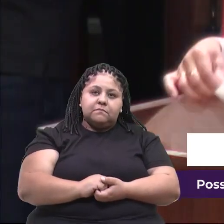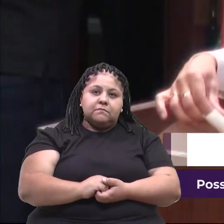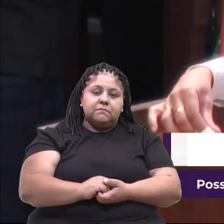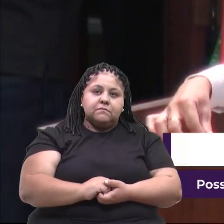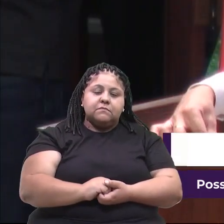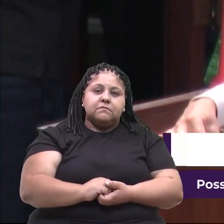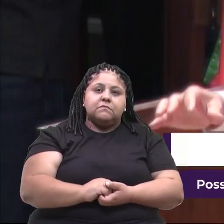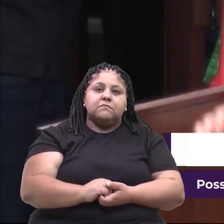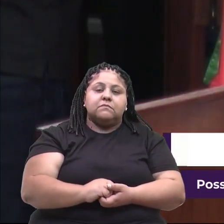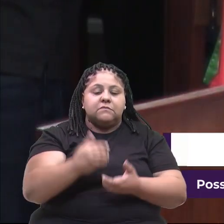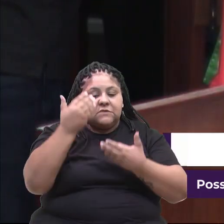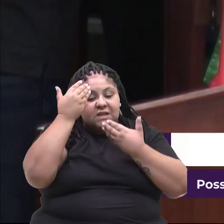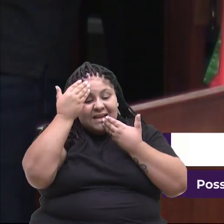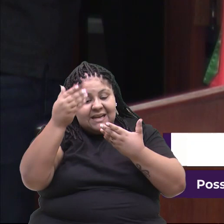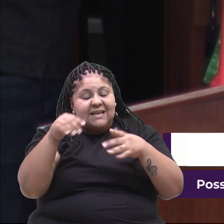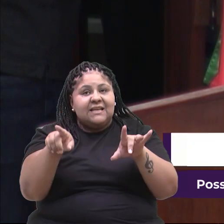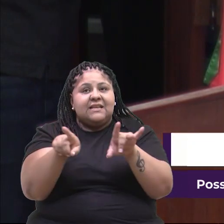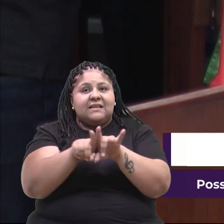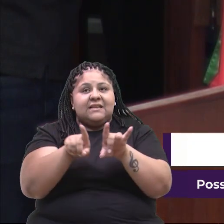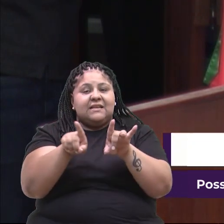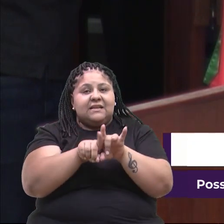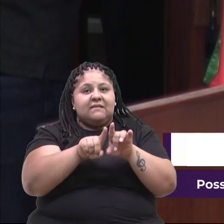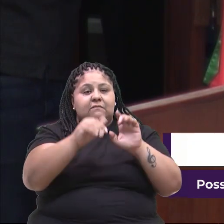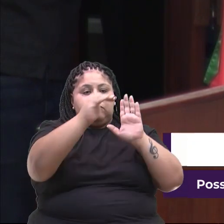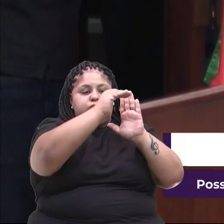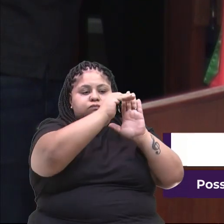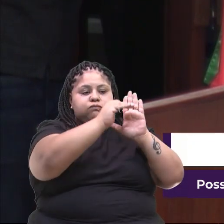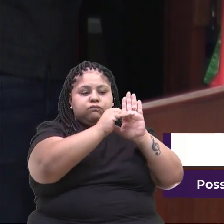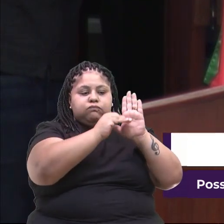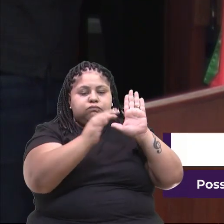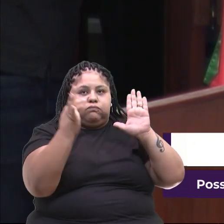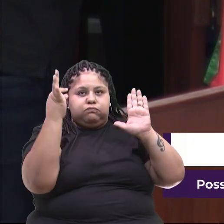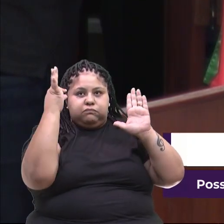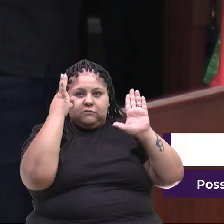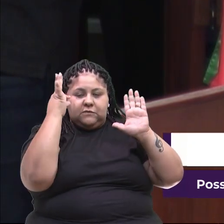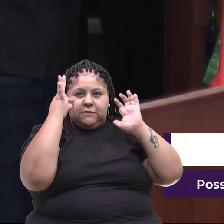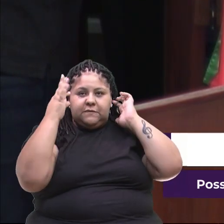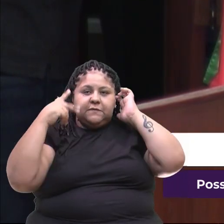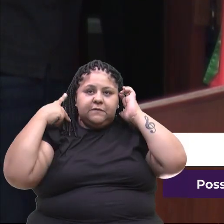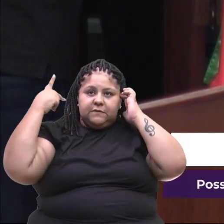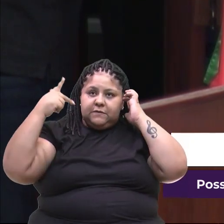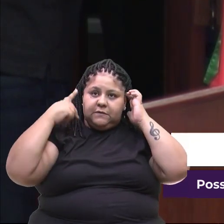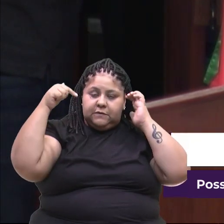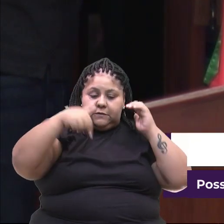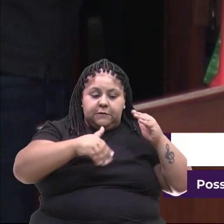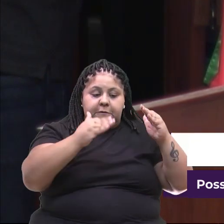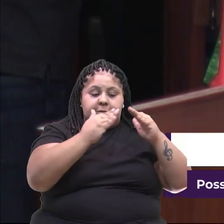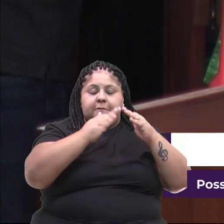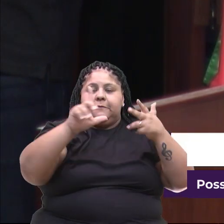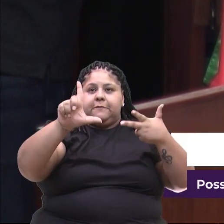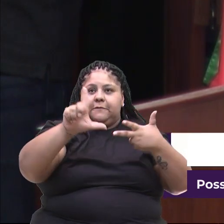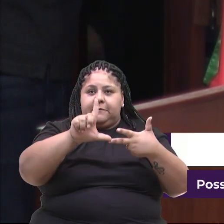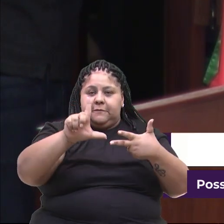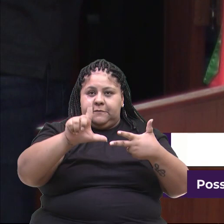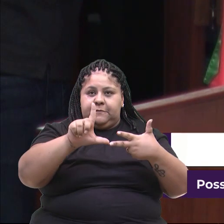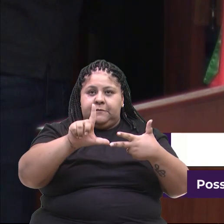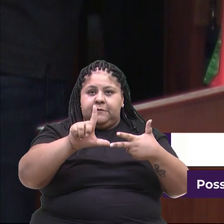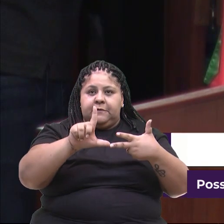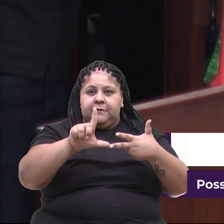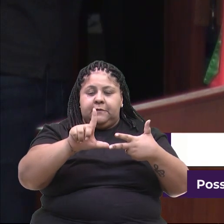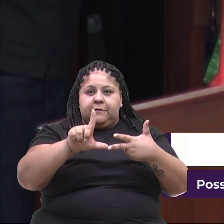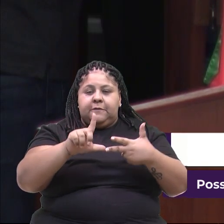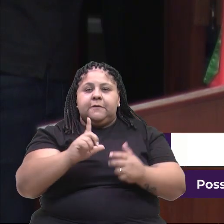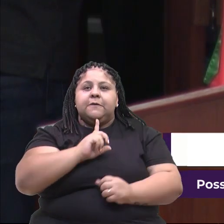Registramos e agradecemos as seguintes presenças. Vereadores desta Casa Legislativa: